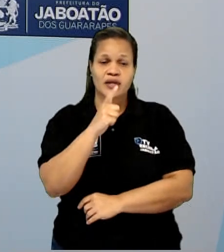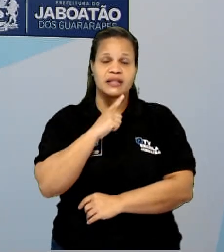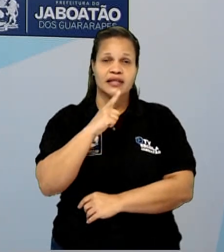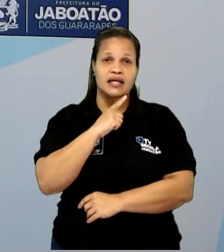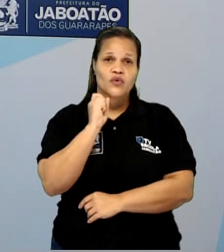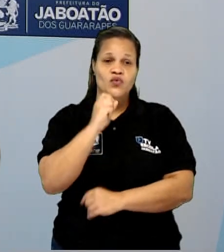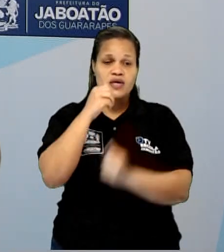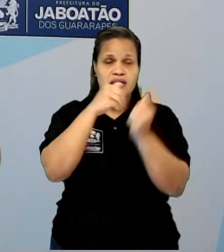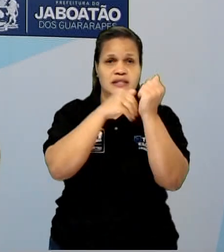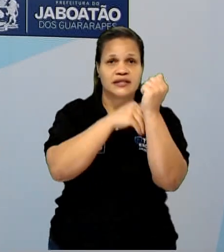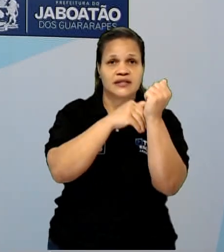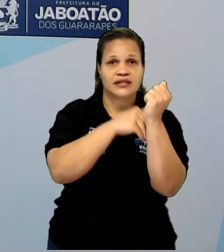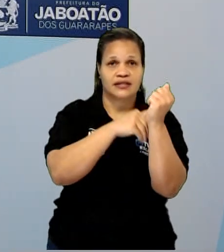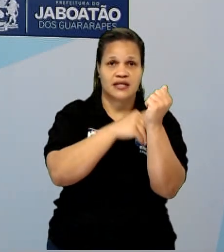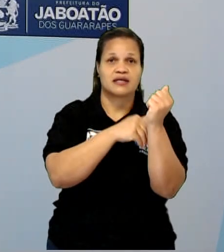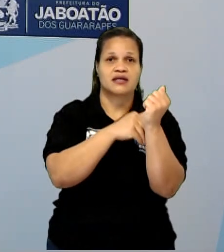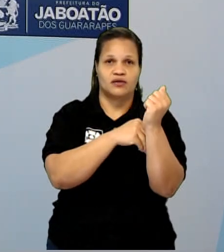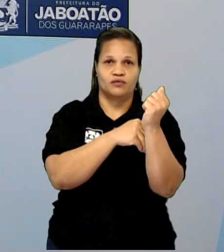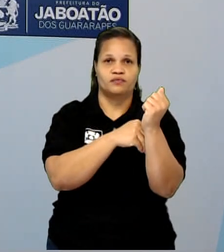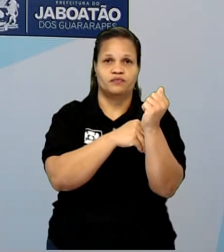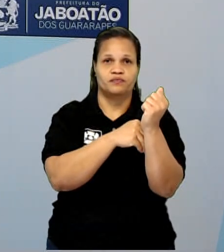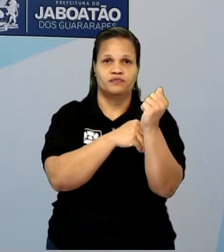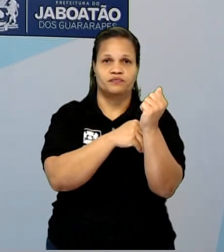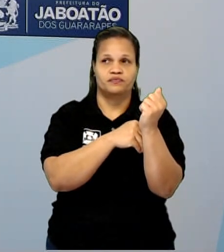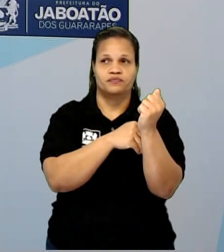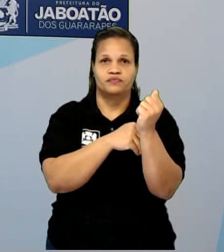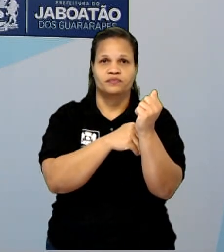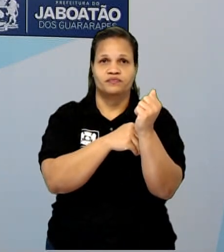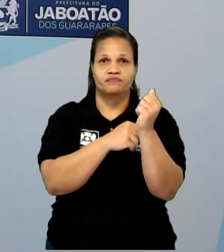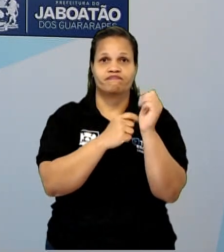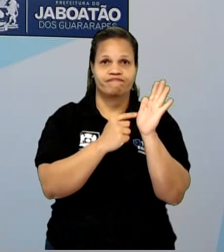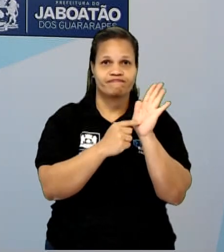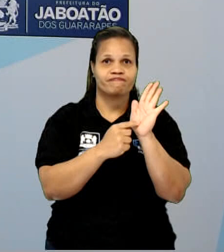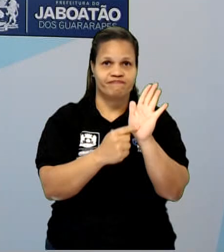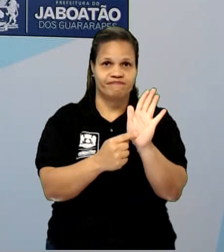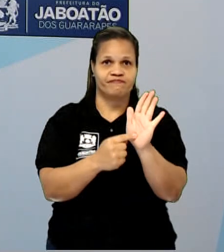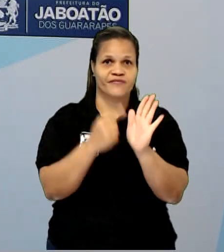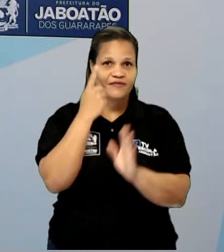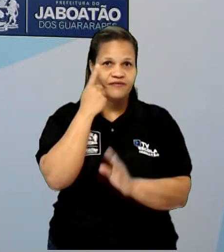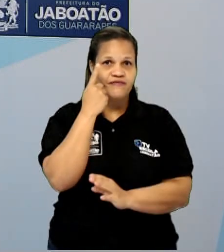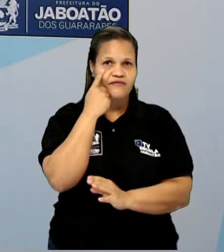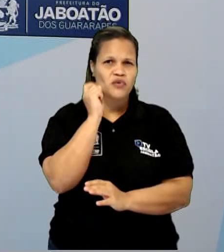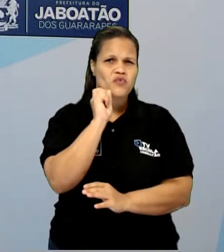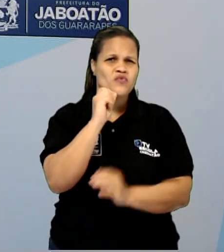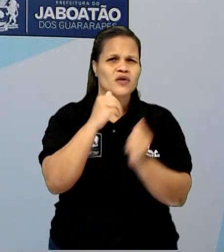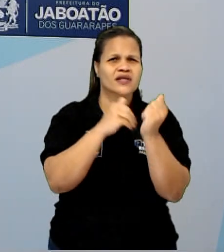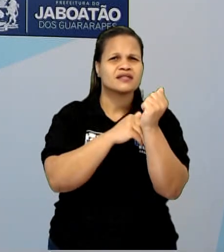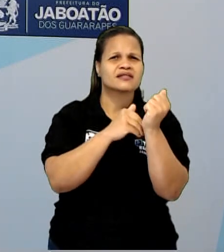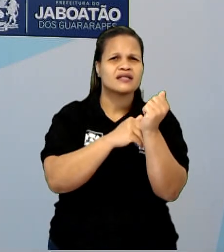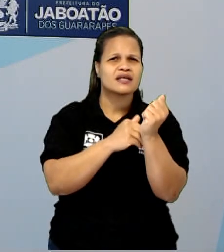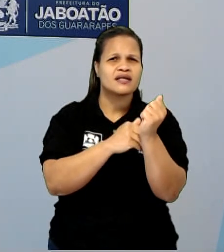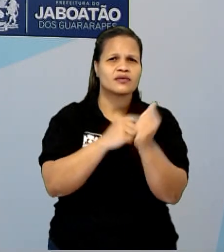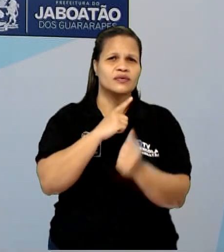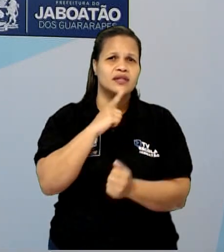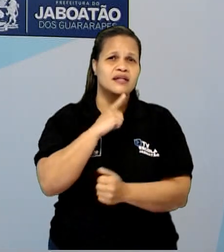segredo escondido até então. Que segredo era esse escondido nessa árvore?